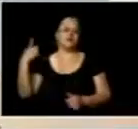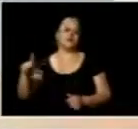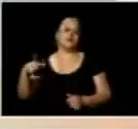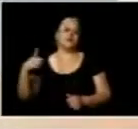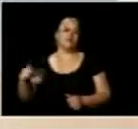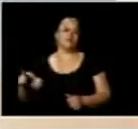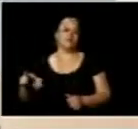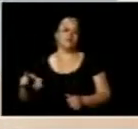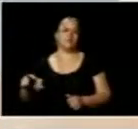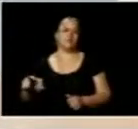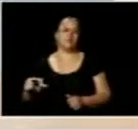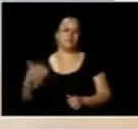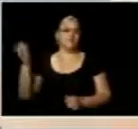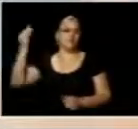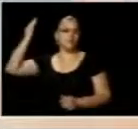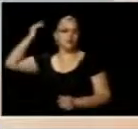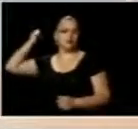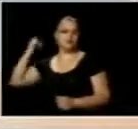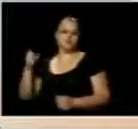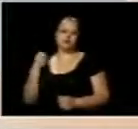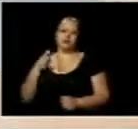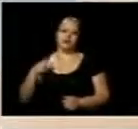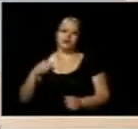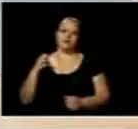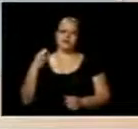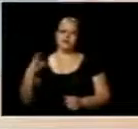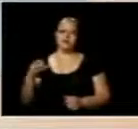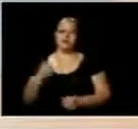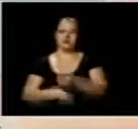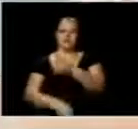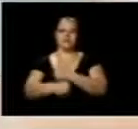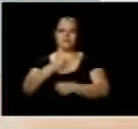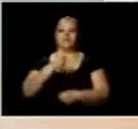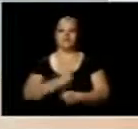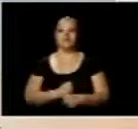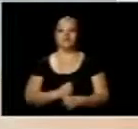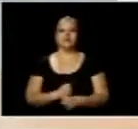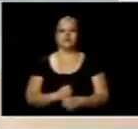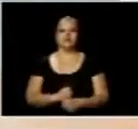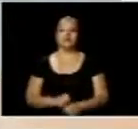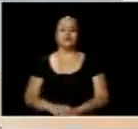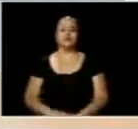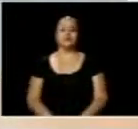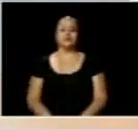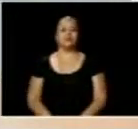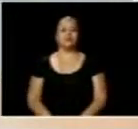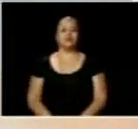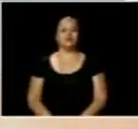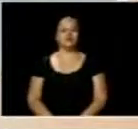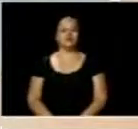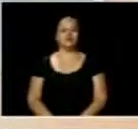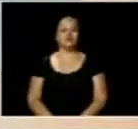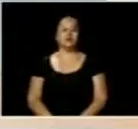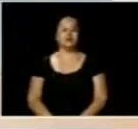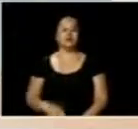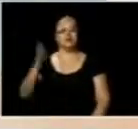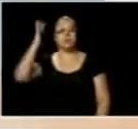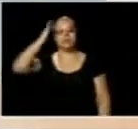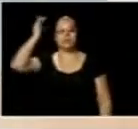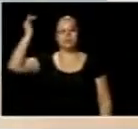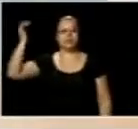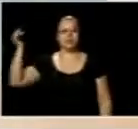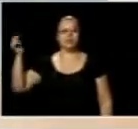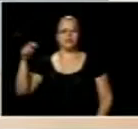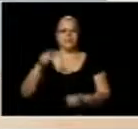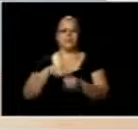aos 2, 3 anos atrás, e se a forma fosse esta, amanhã na Praça Andrezinha